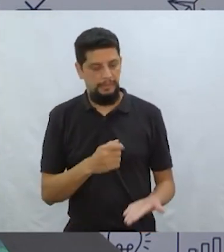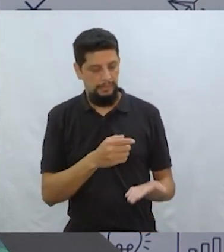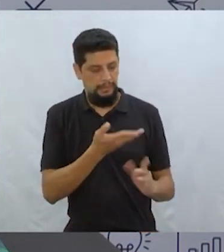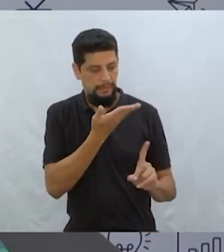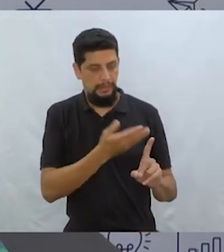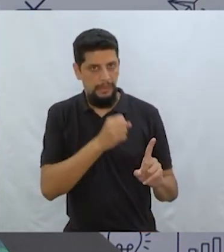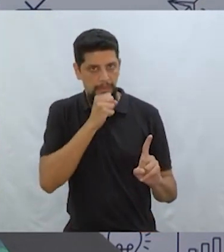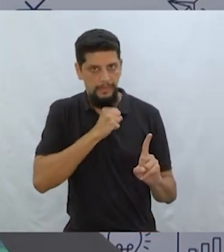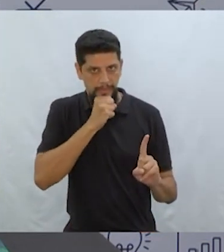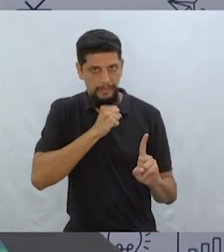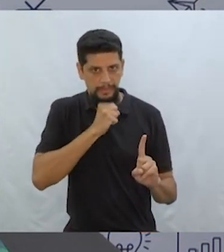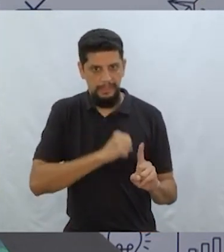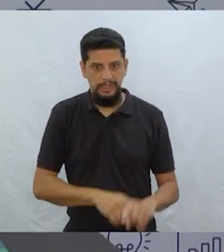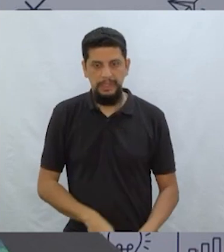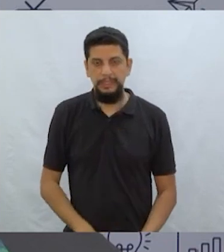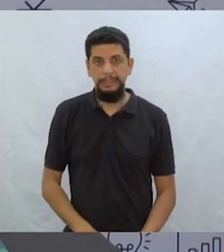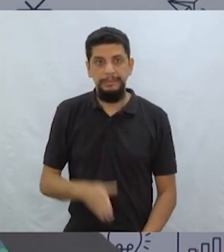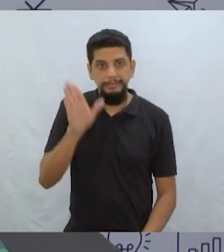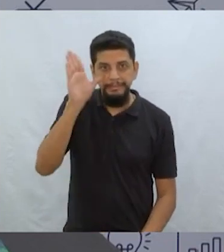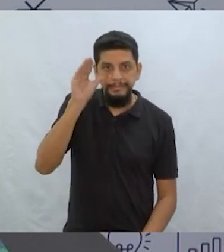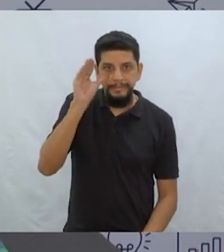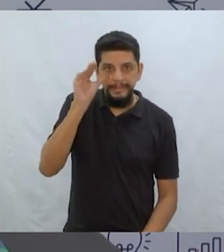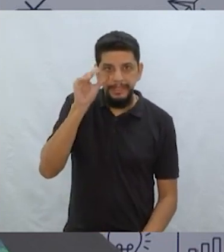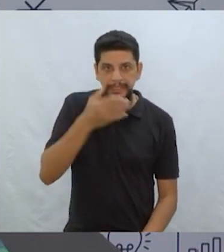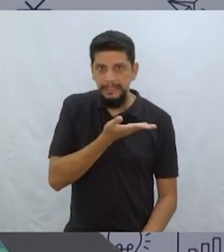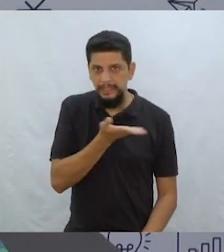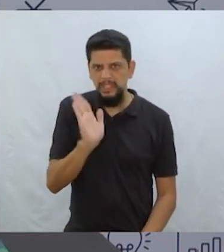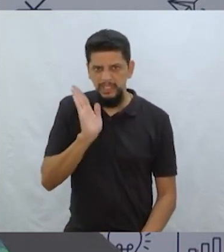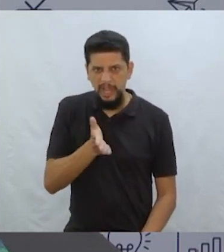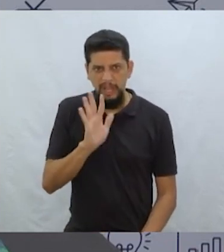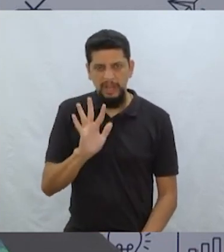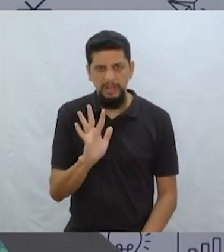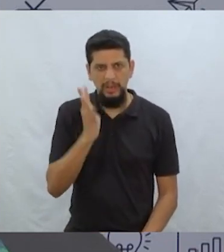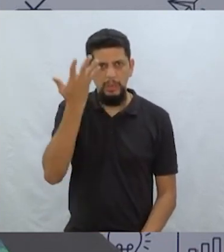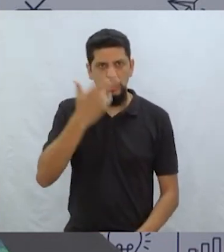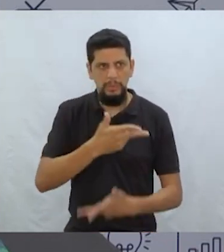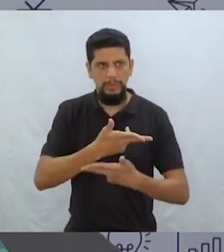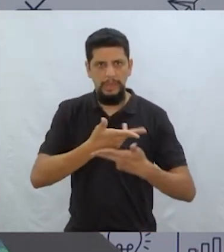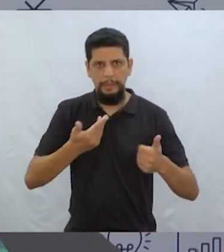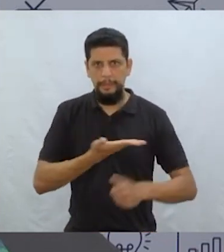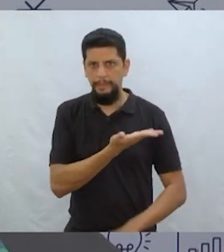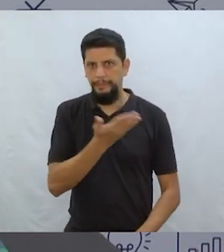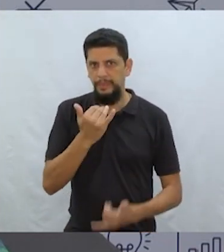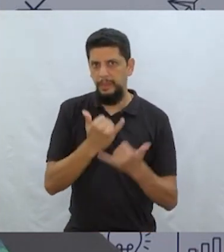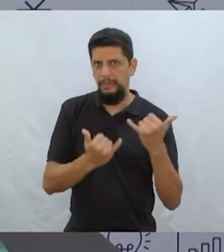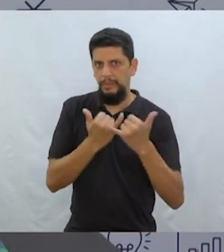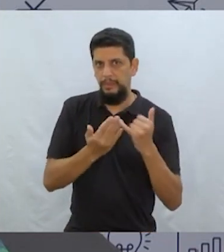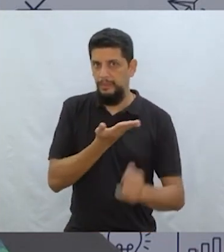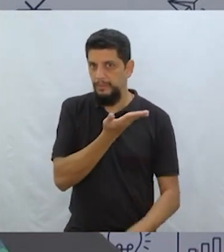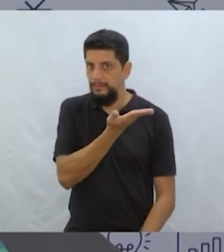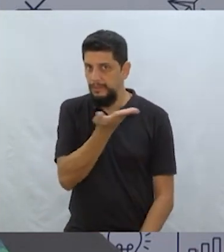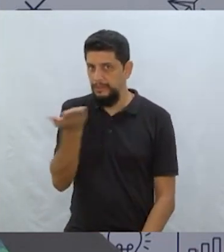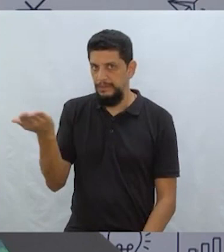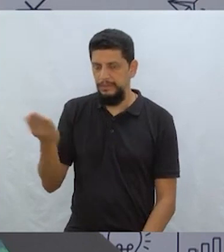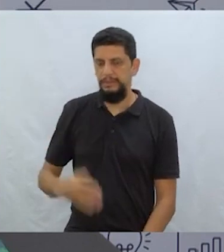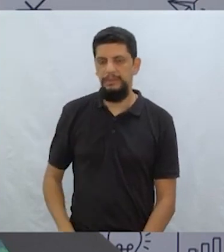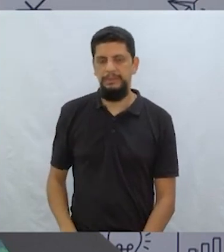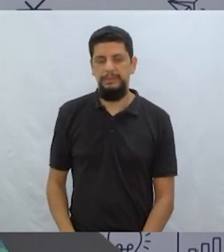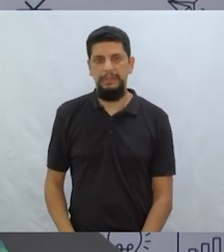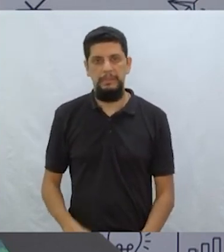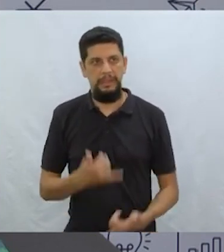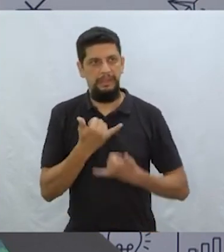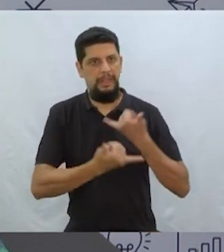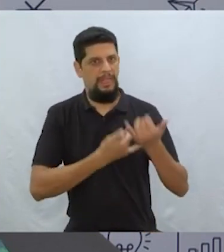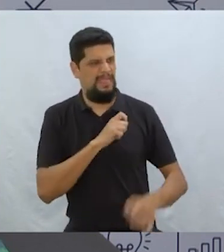do bisavô Arquimedes e fico curioso se já aconteceu alguma coisa parecida com vocês de